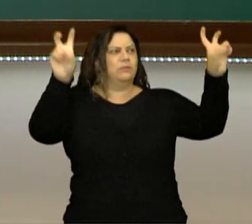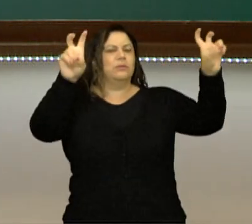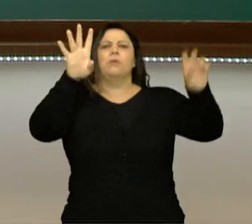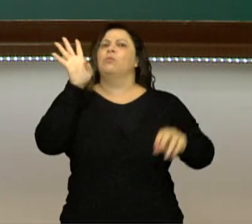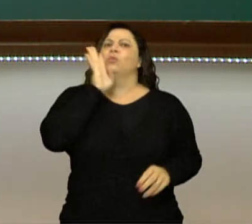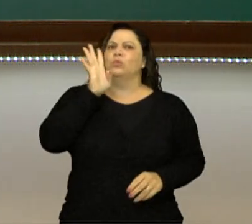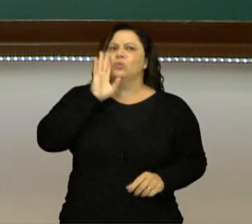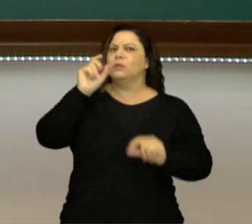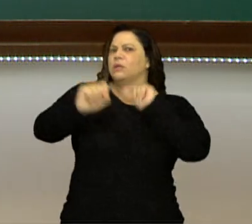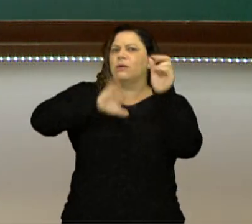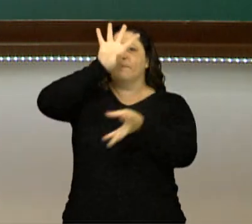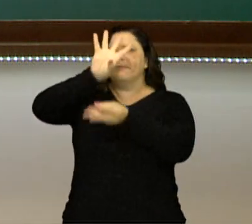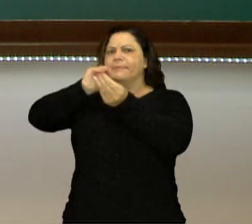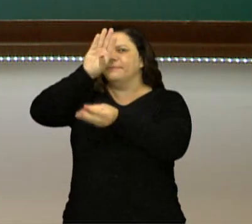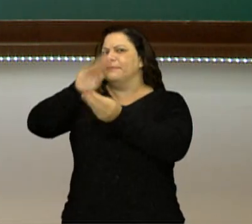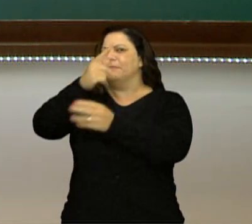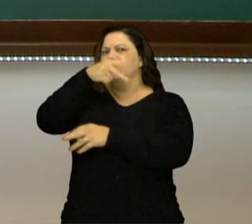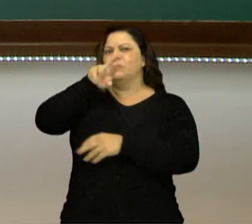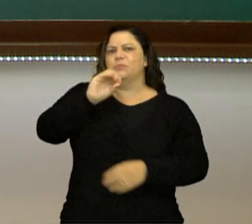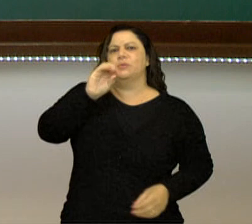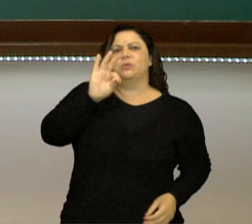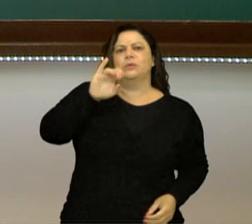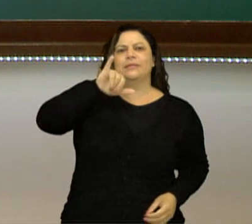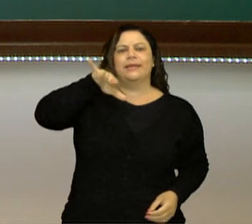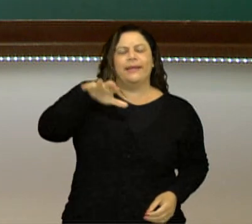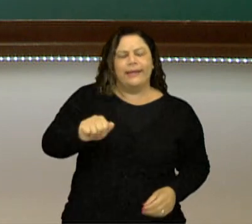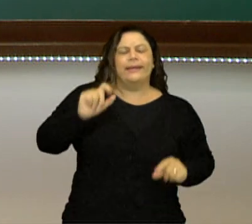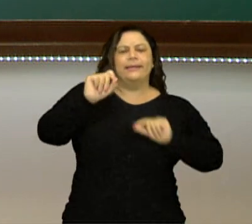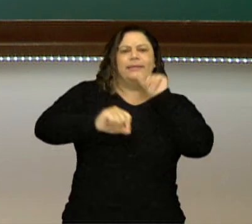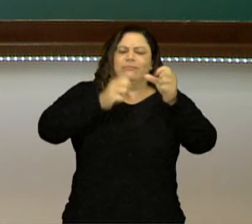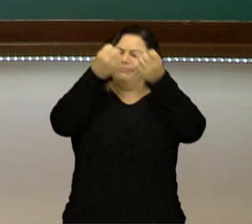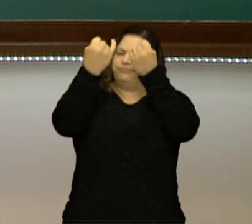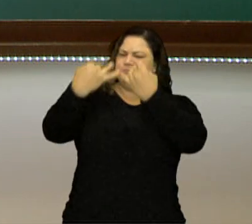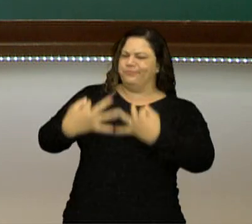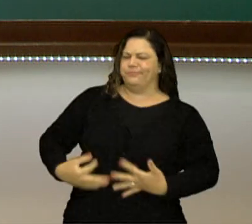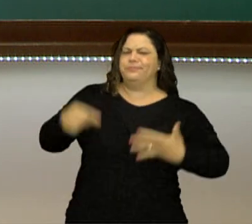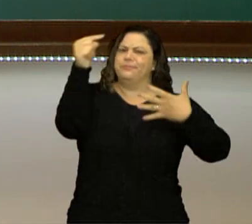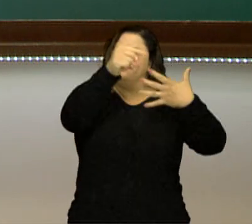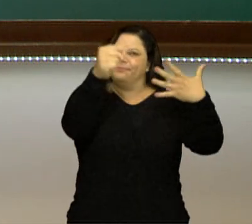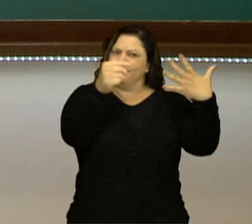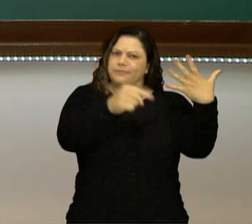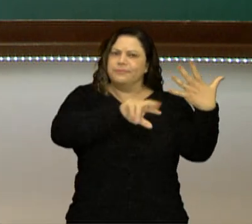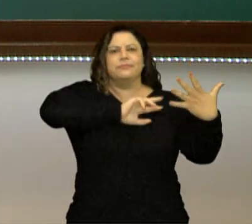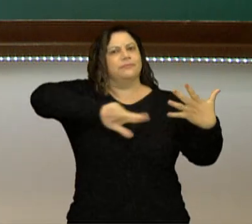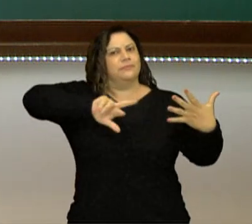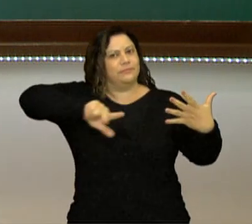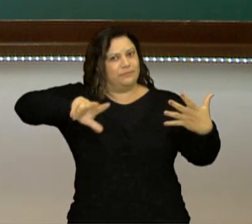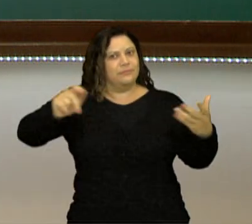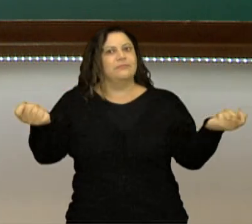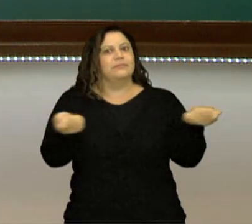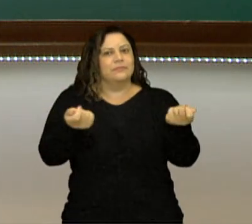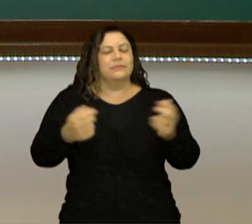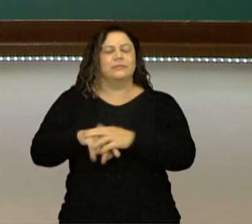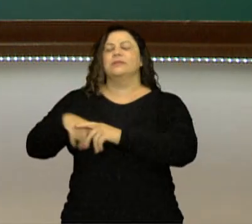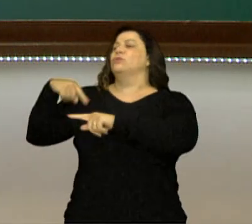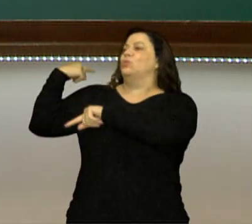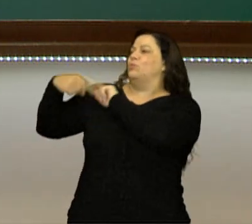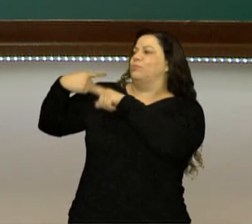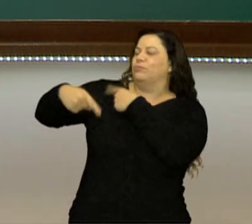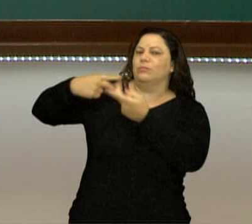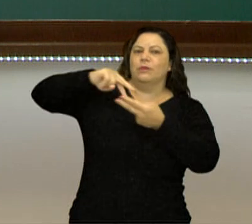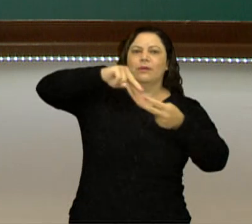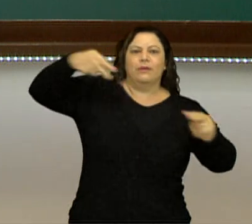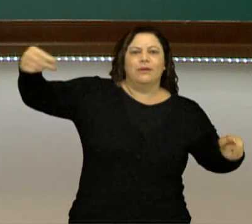Síntese proteica é um mecanismo que explica aí muitas coisas, né? Muitas coisas da hereditariedade,